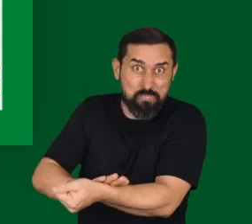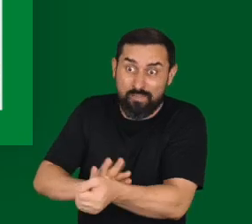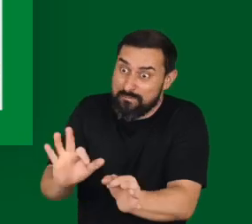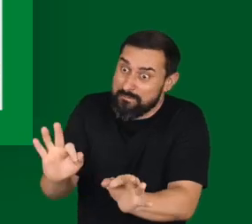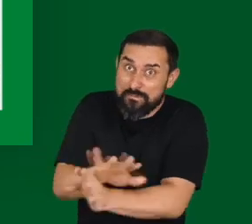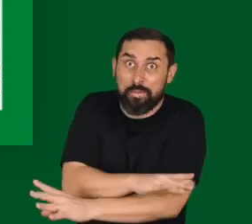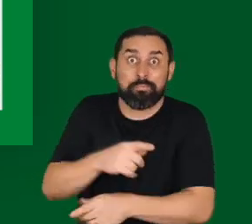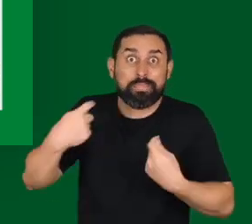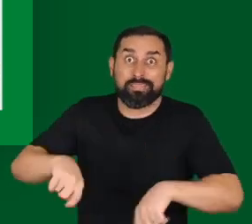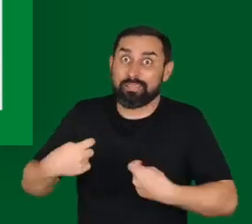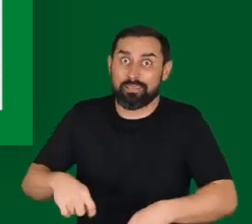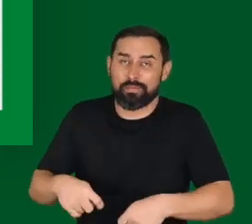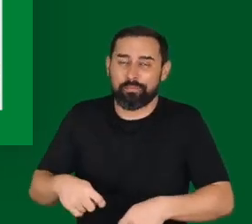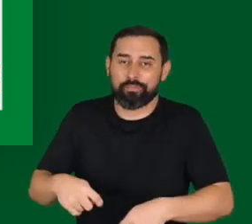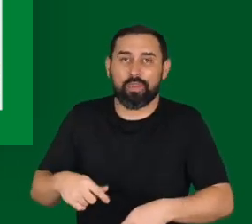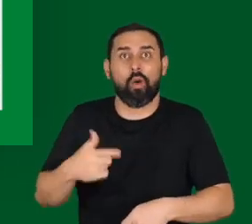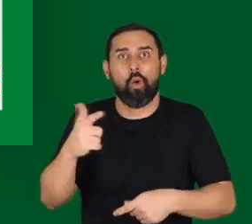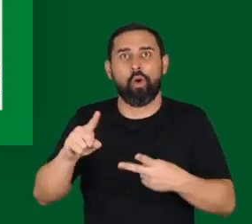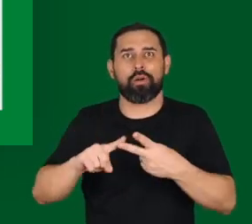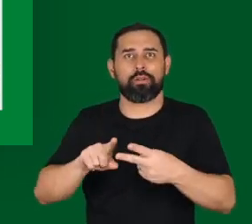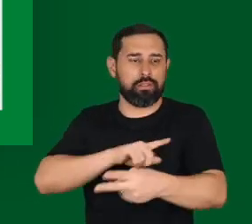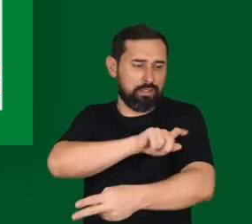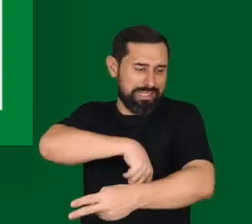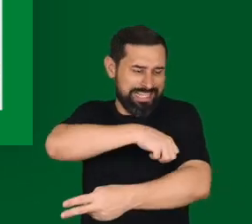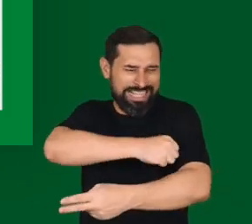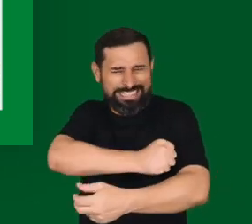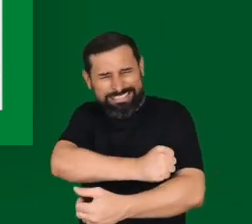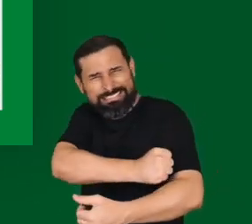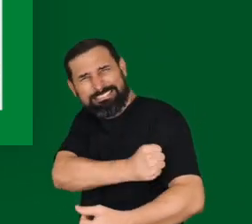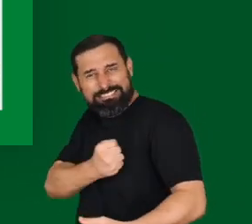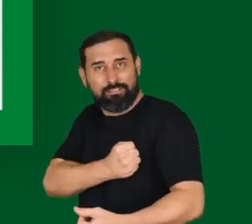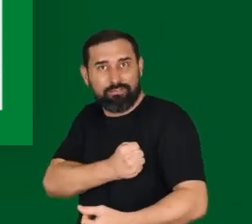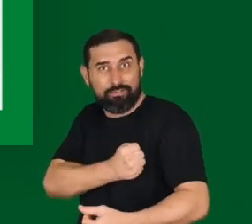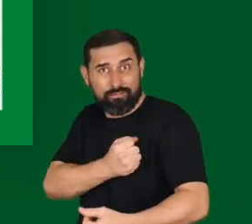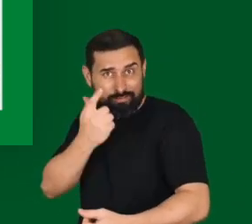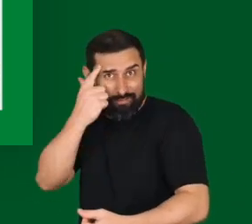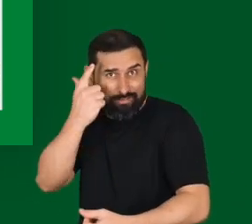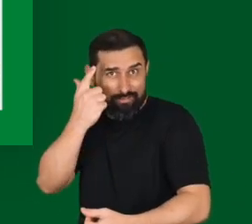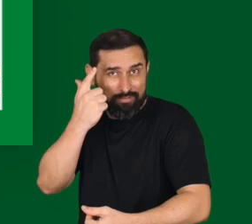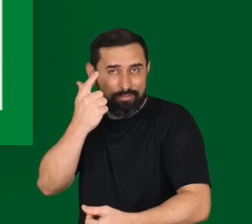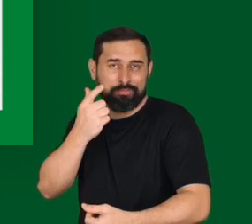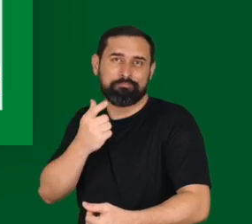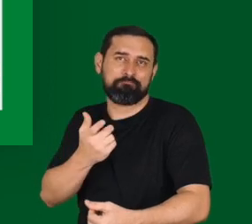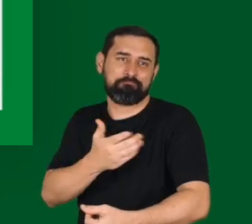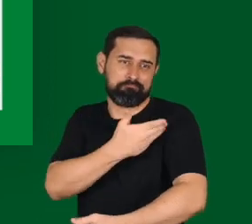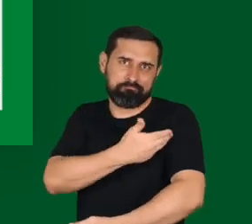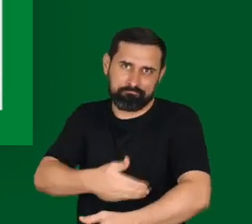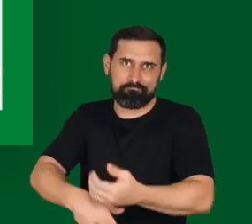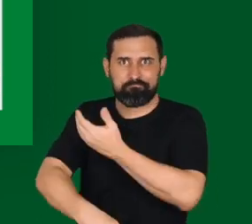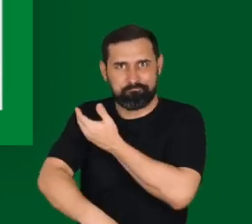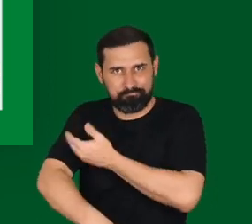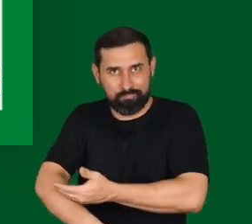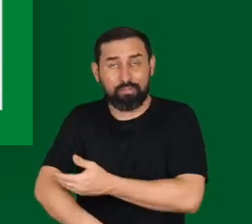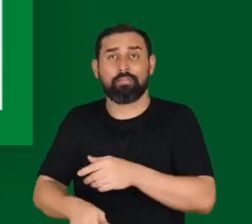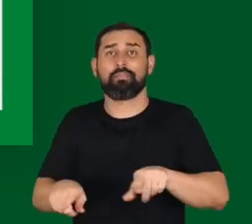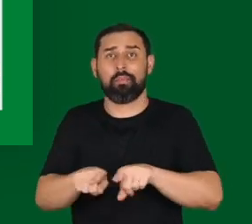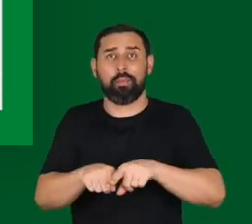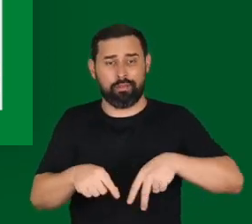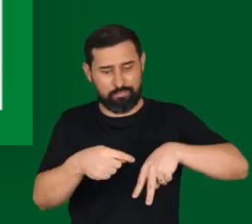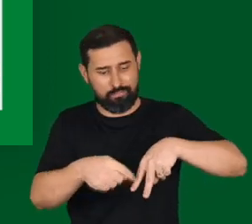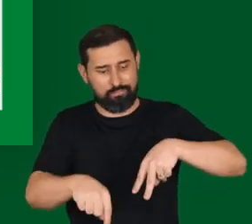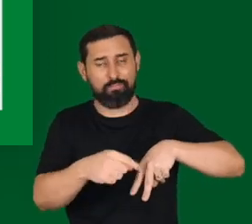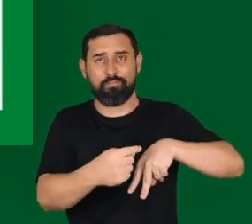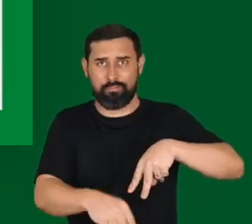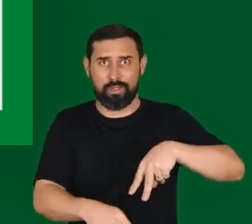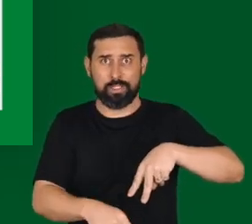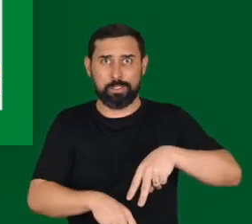realmente aquele grande vaso. A gente tem o torniquete, né, para locais de membros